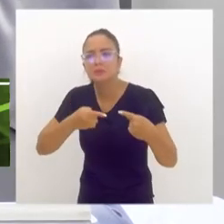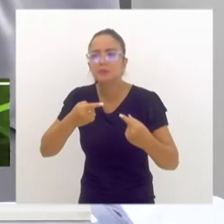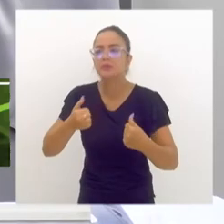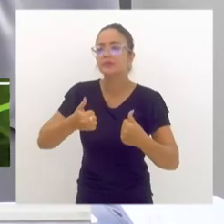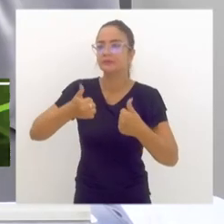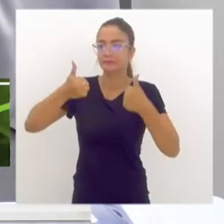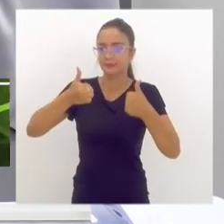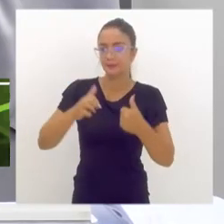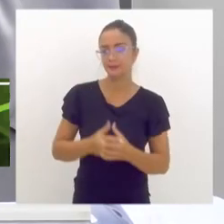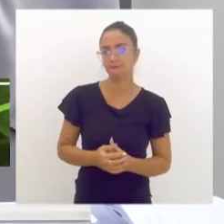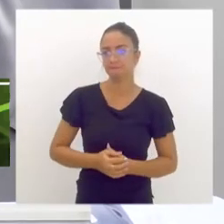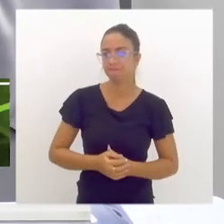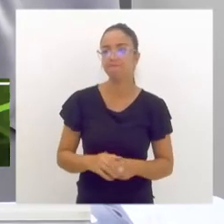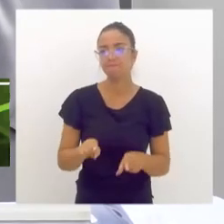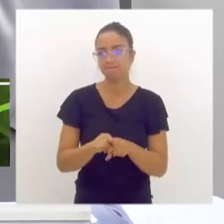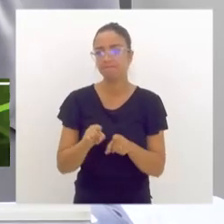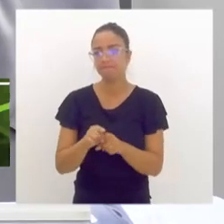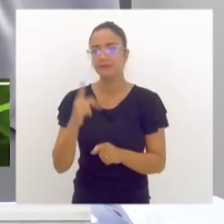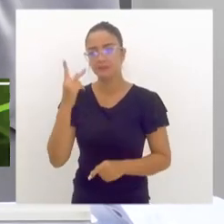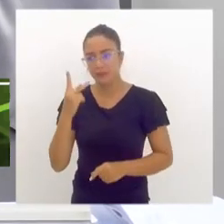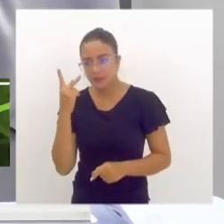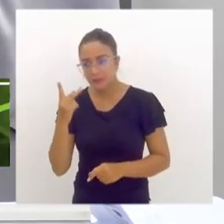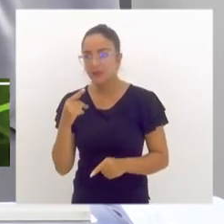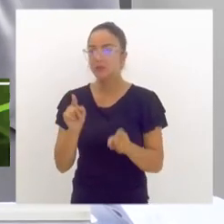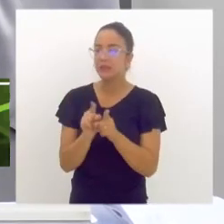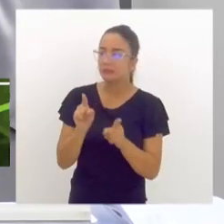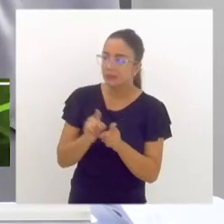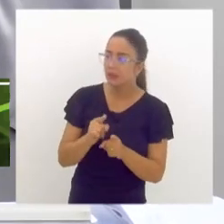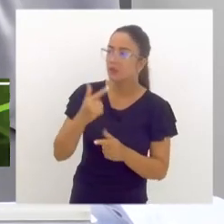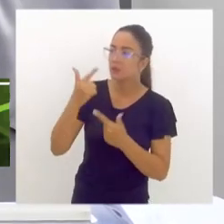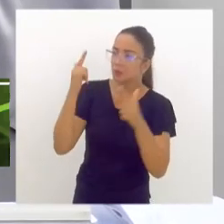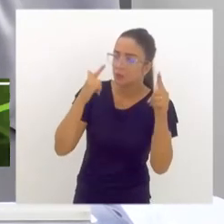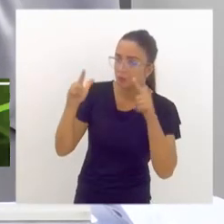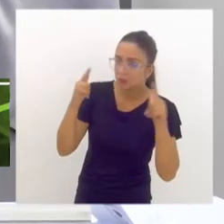mas também com as outras instituições que estão em debate